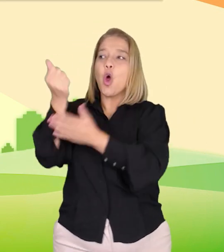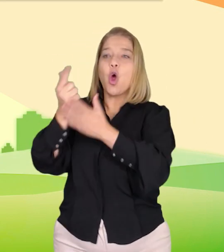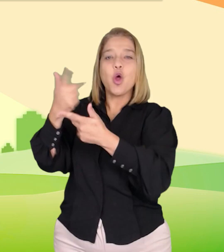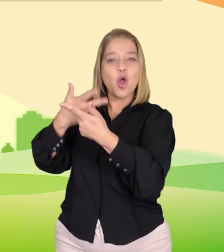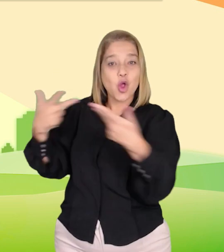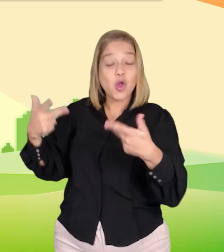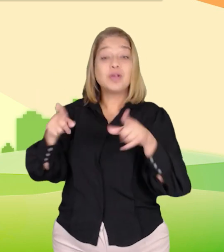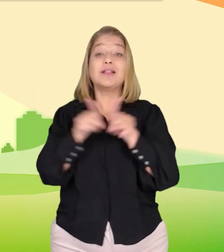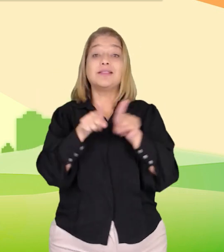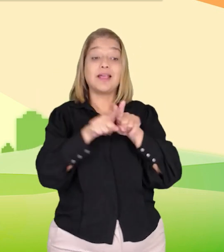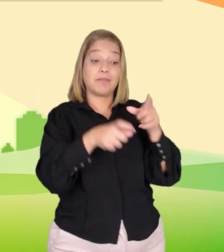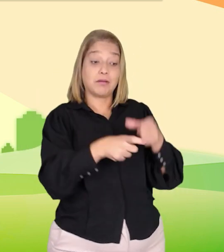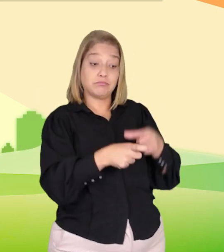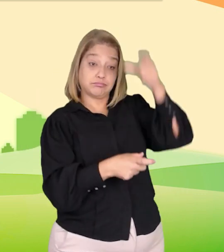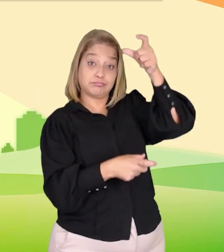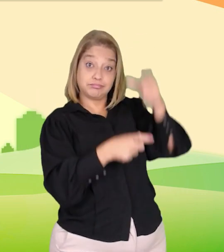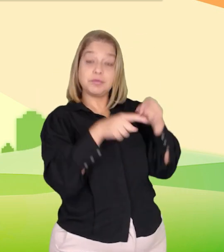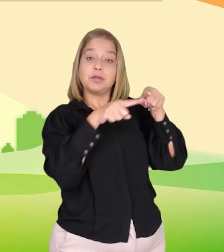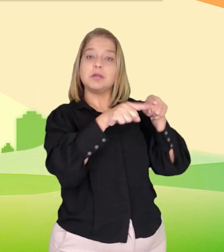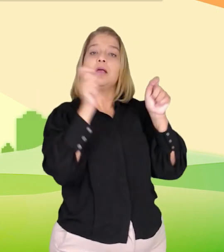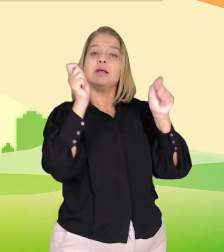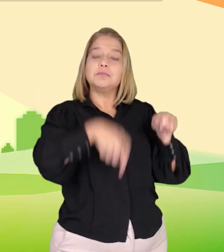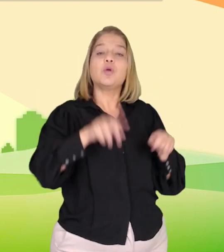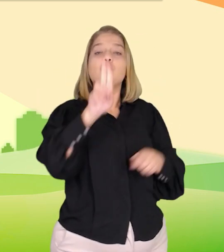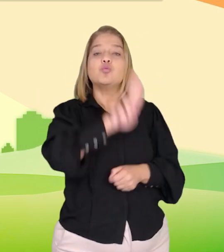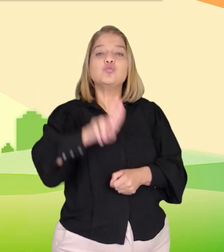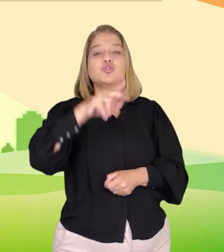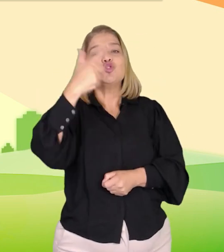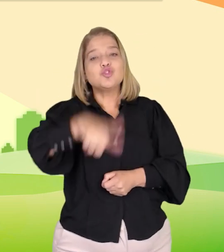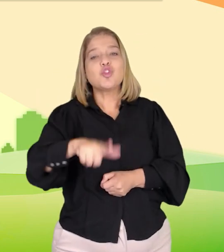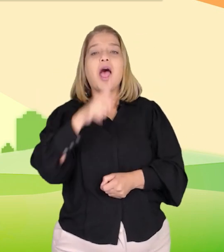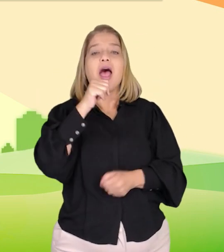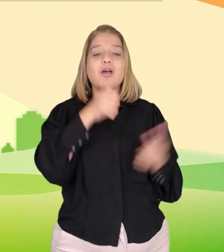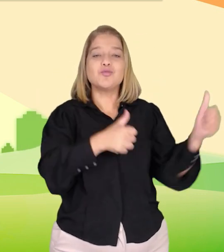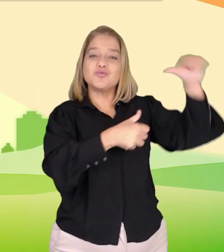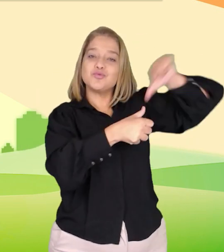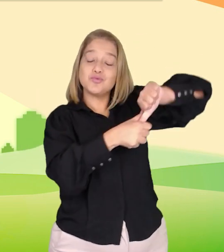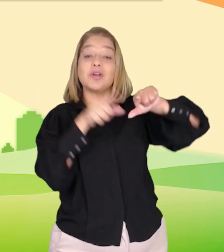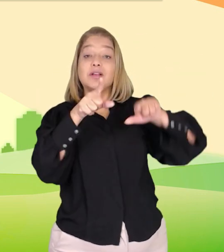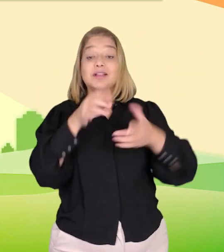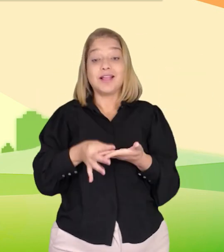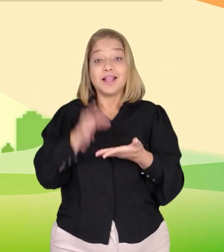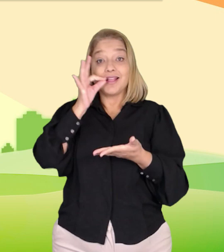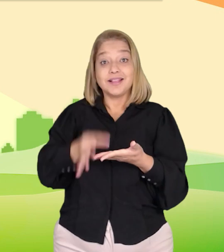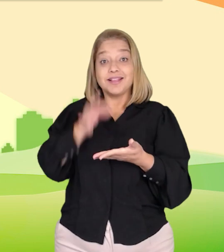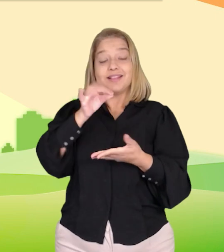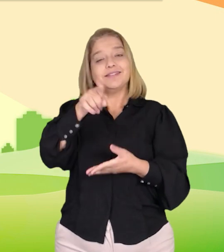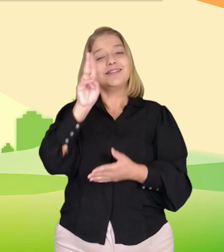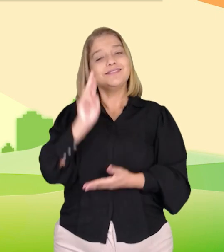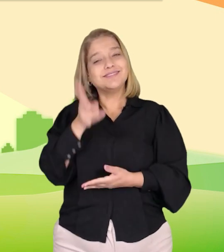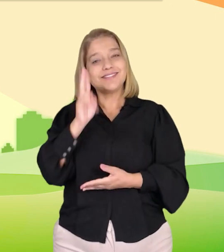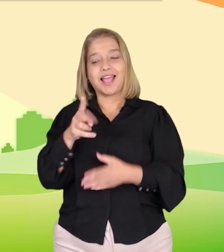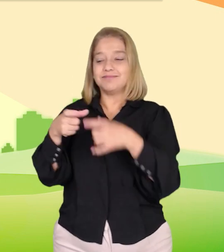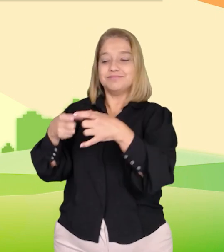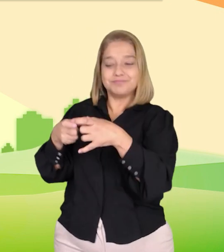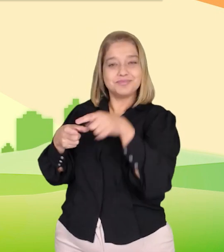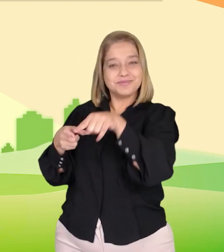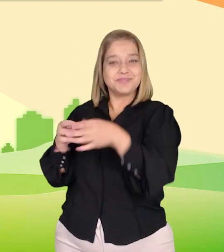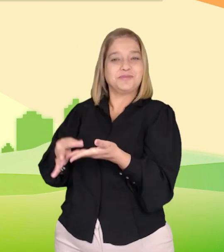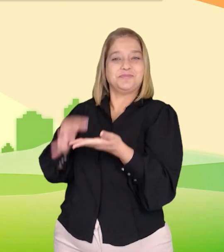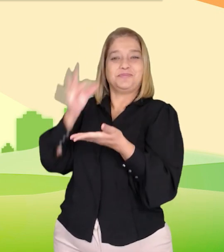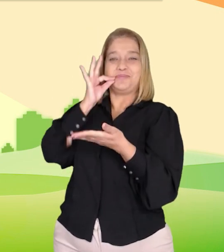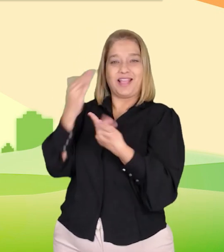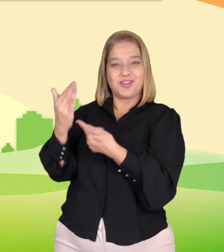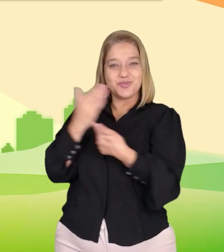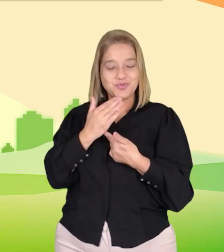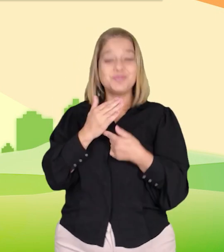para colocar as compras. Tenha garrafas reutilizáveis para colocar a água e a sua xícara para